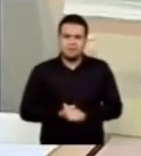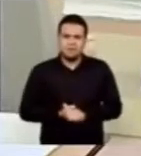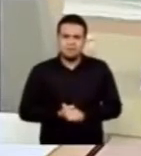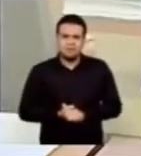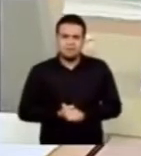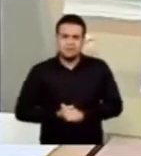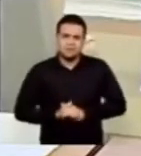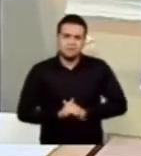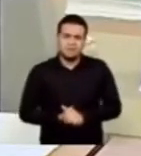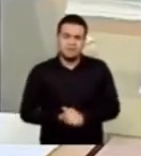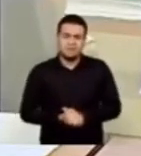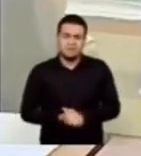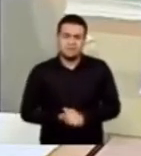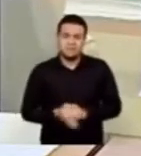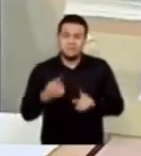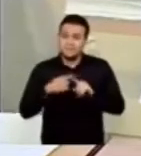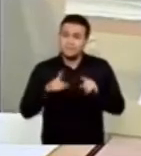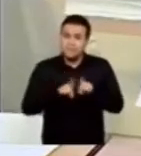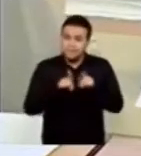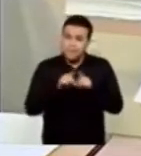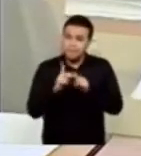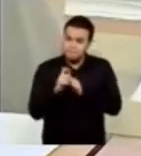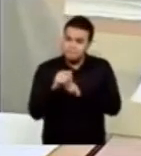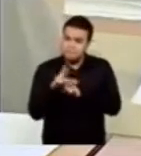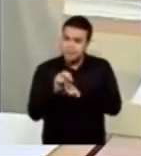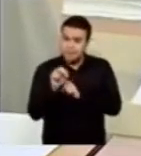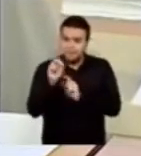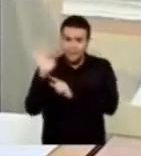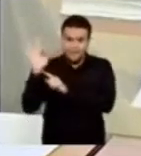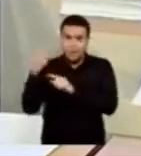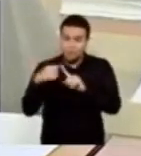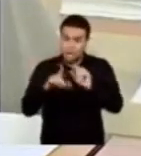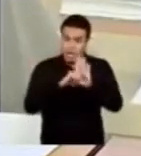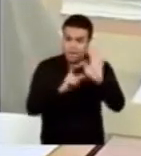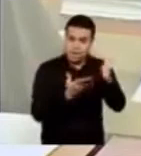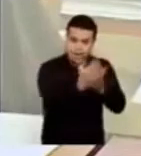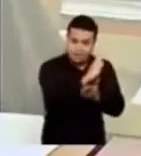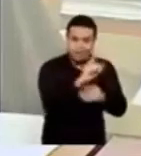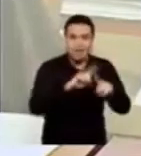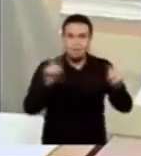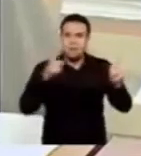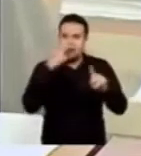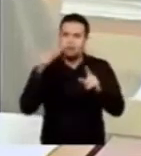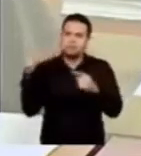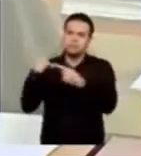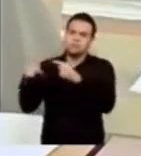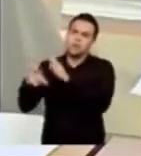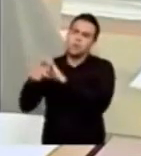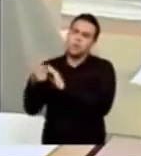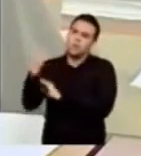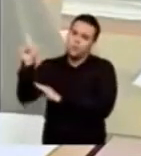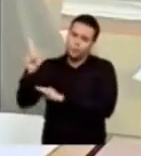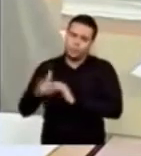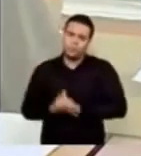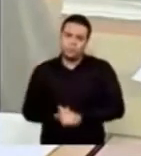inclusive no plano federal, porque uma lei foi aprovada com outro propósito. Com outro